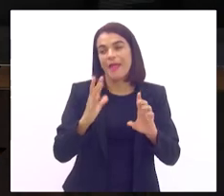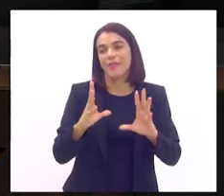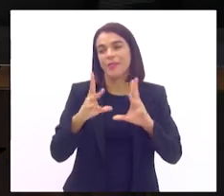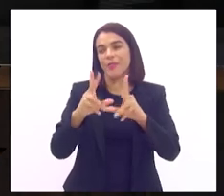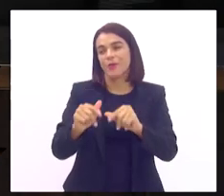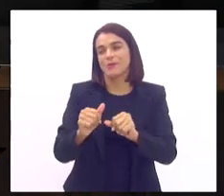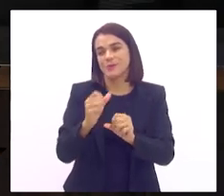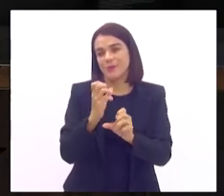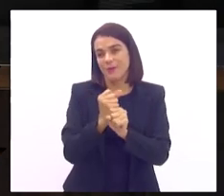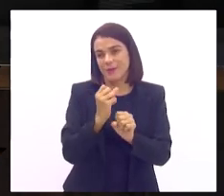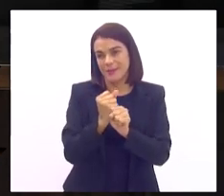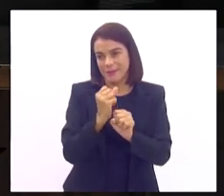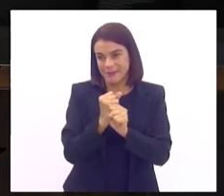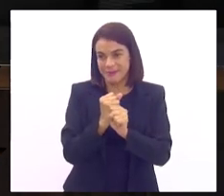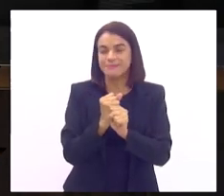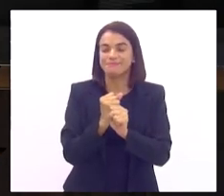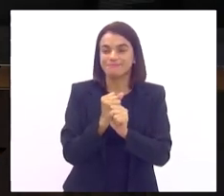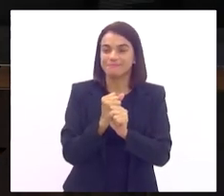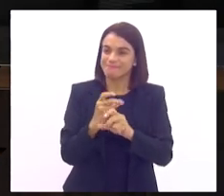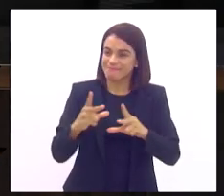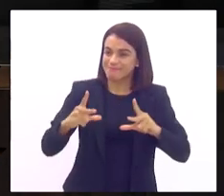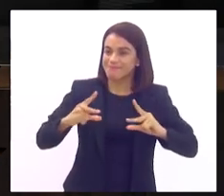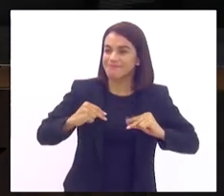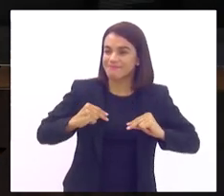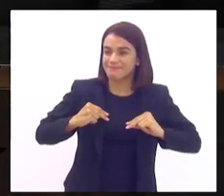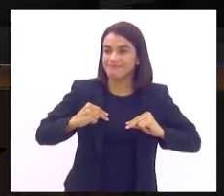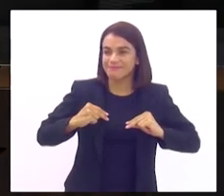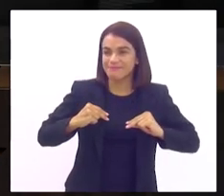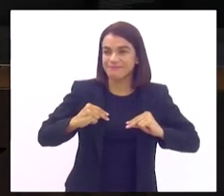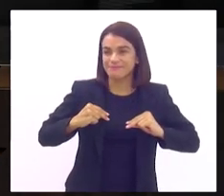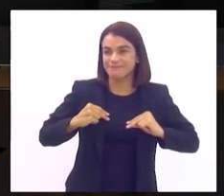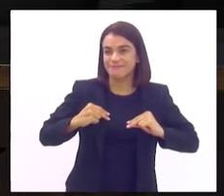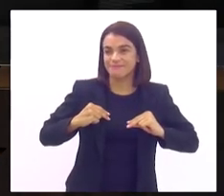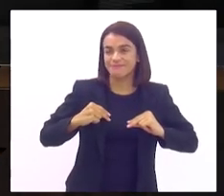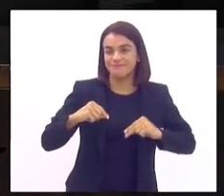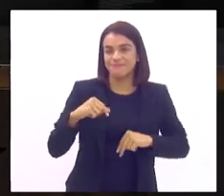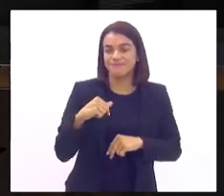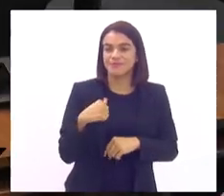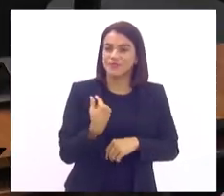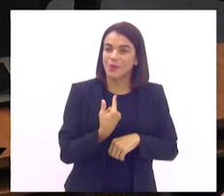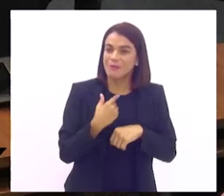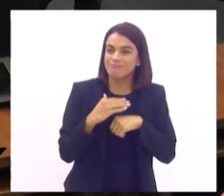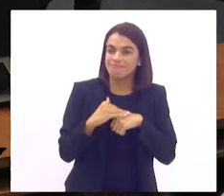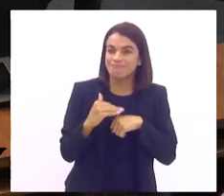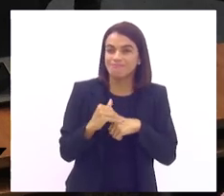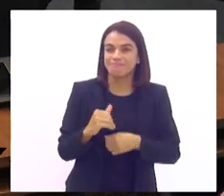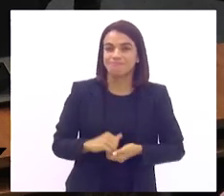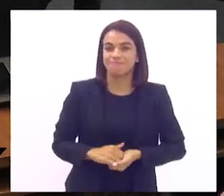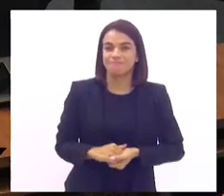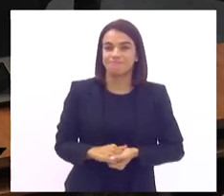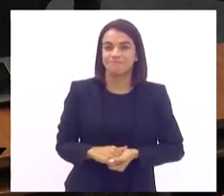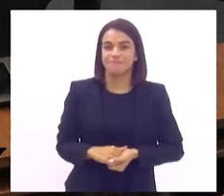contadores que merecem todo o nosso carinho.